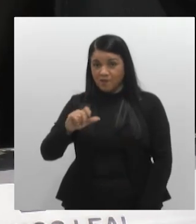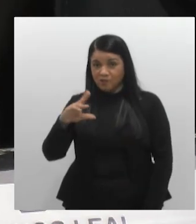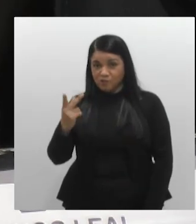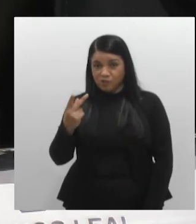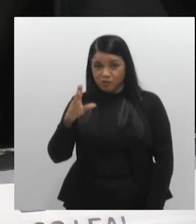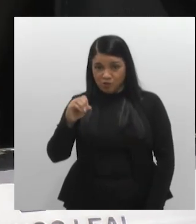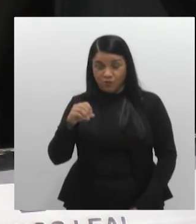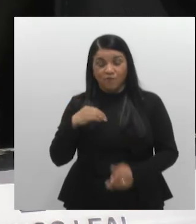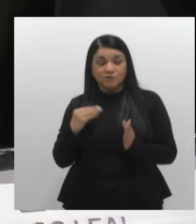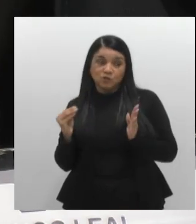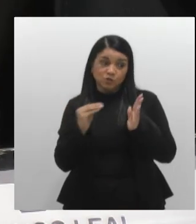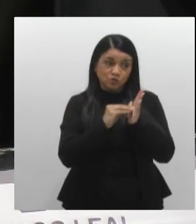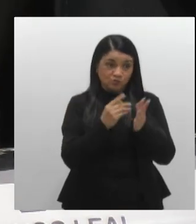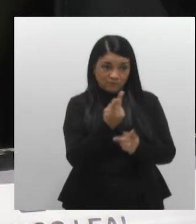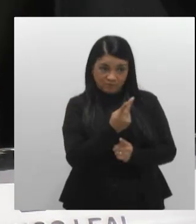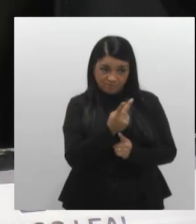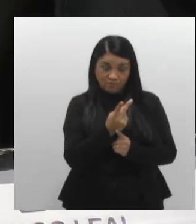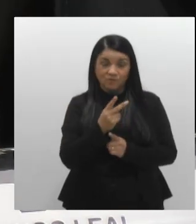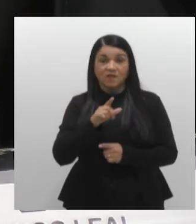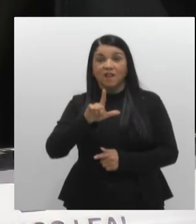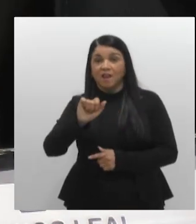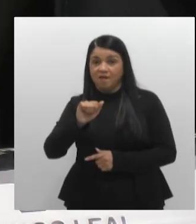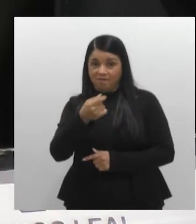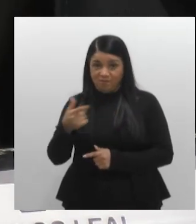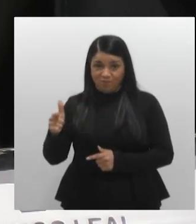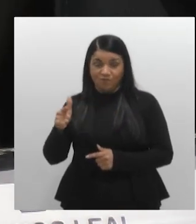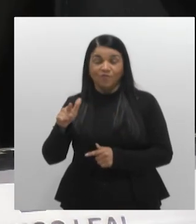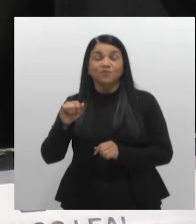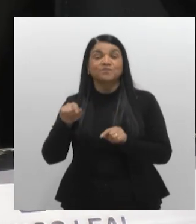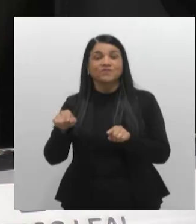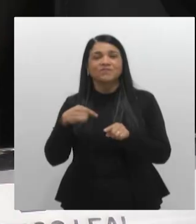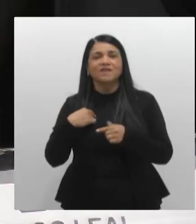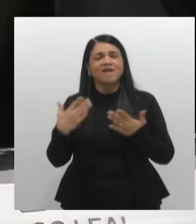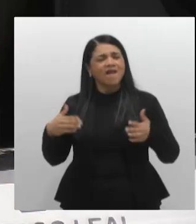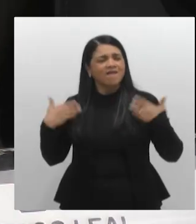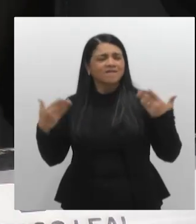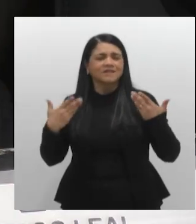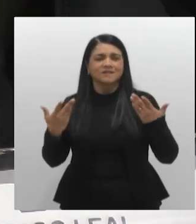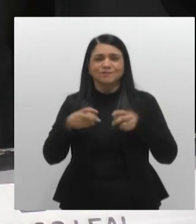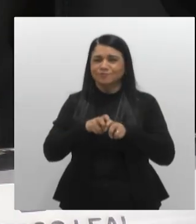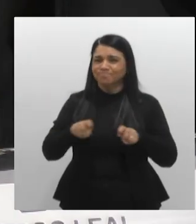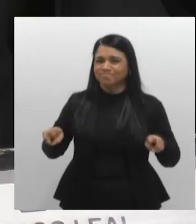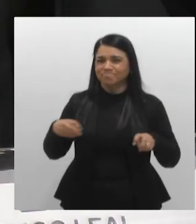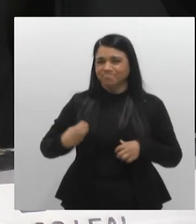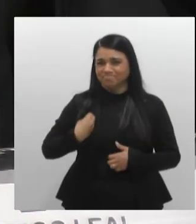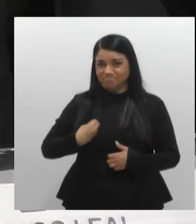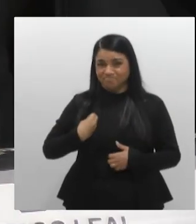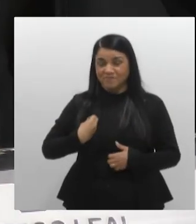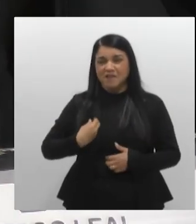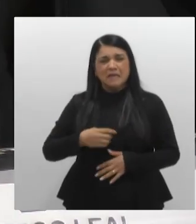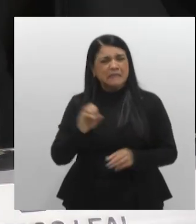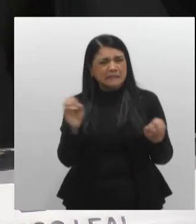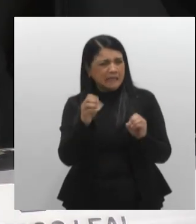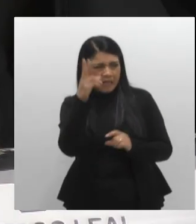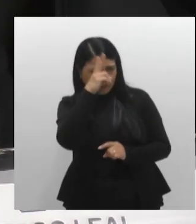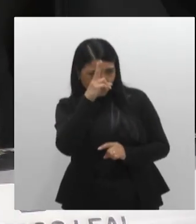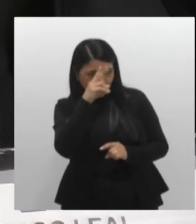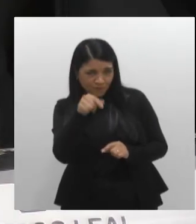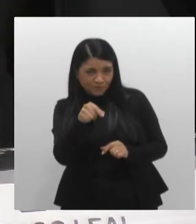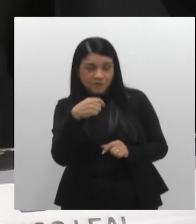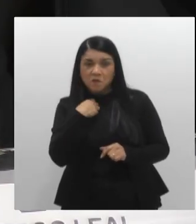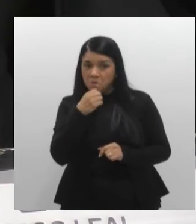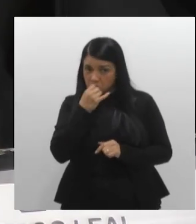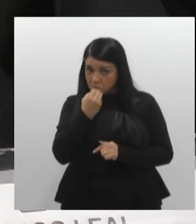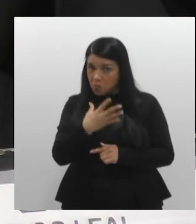estar aqui, participando dessa mesa, alegria estar com vocês. Aliás, ninguém lembrou isso. É bom